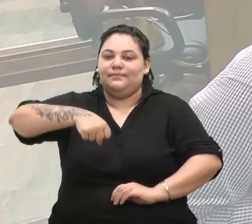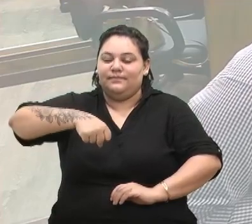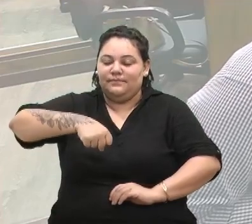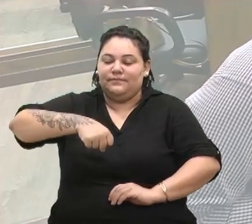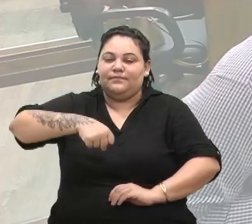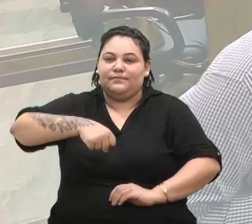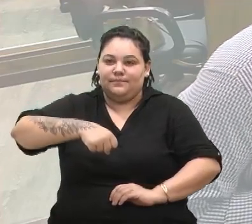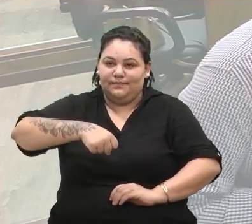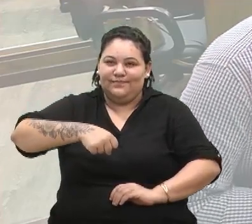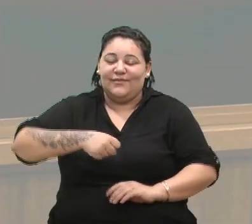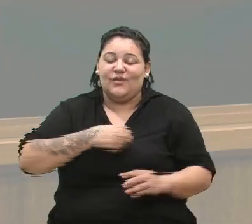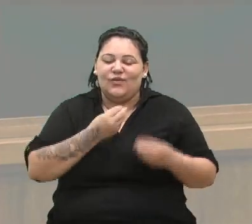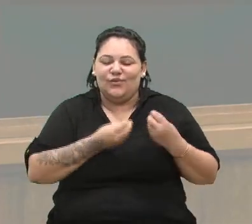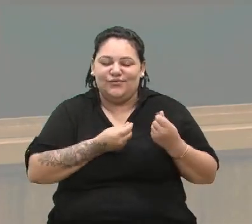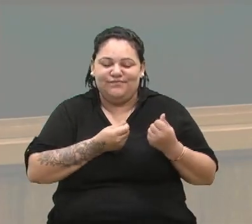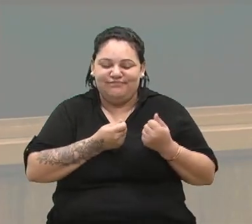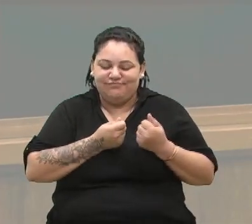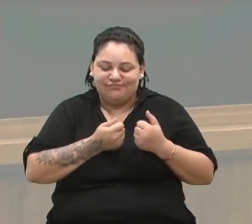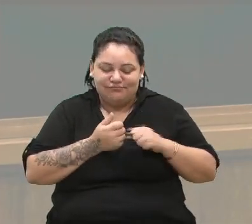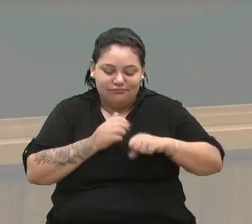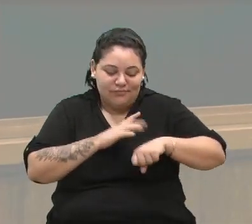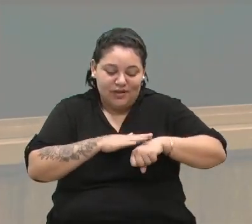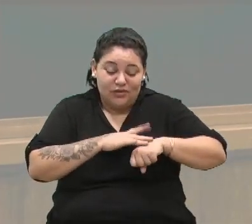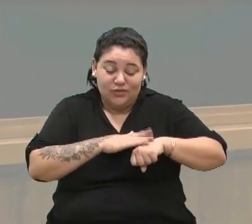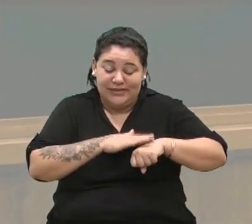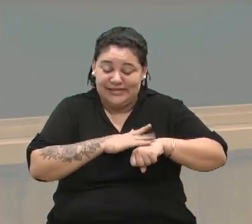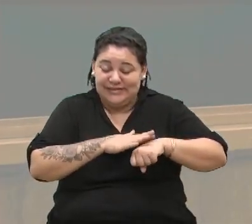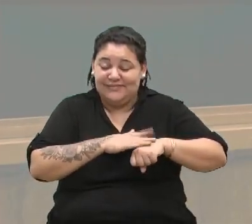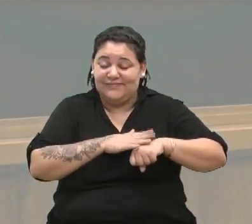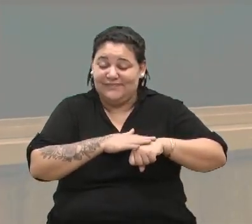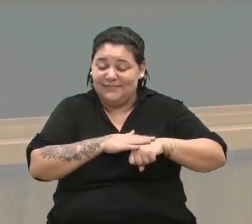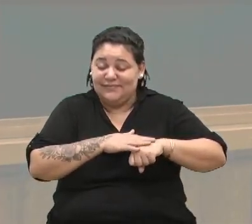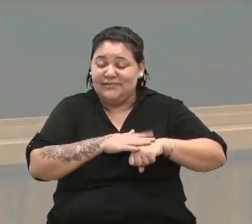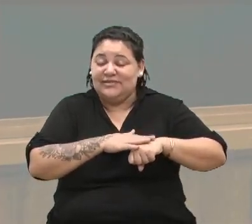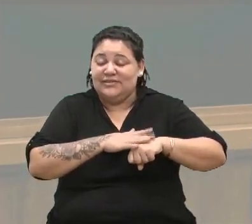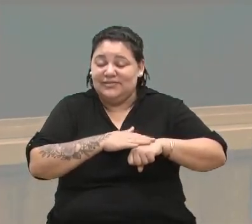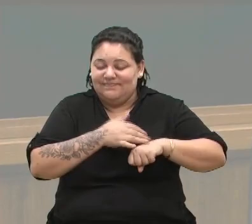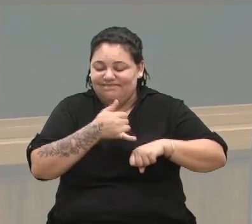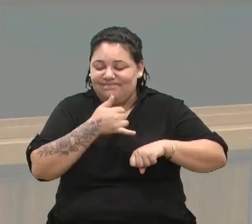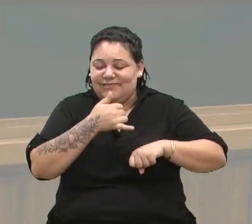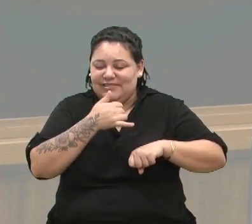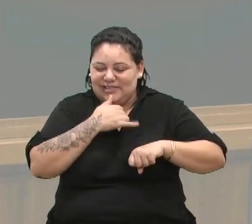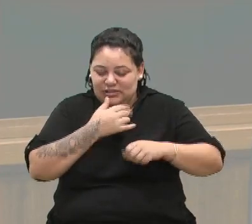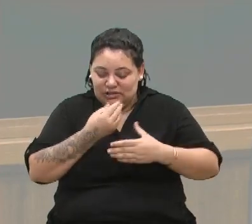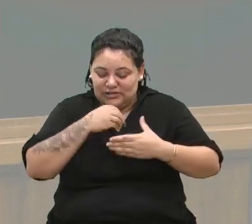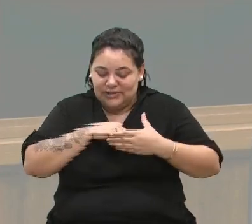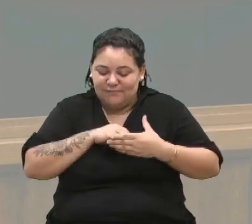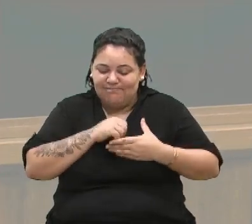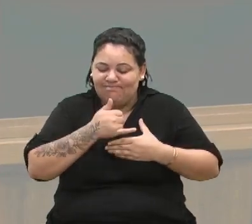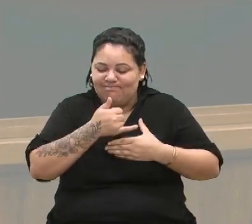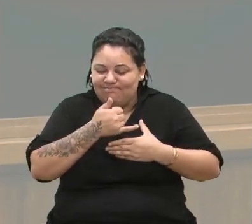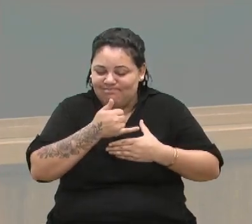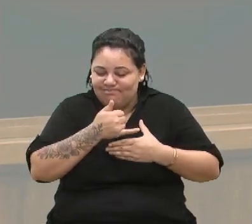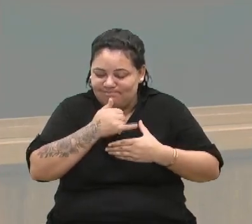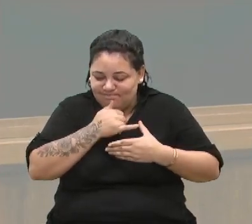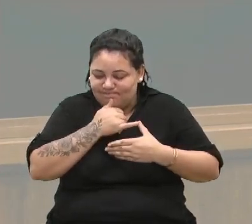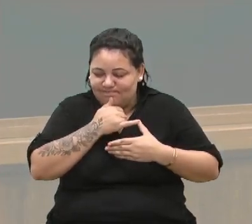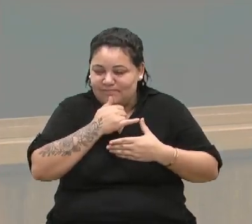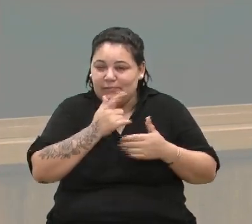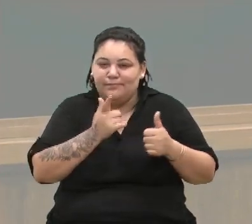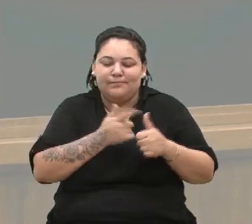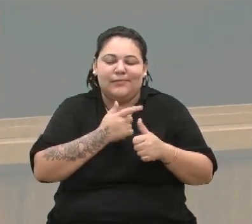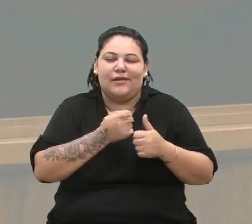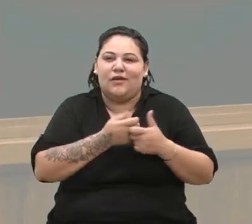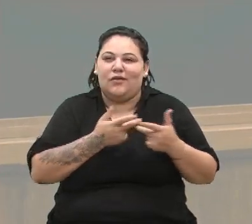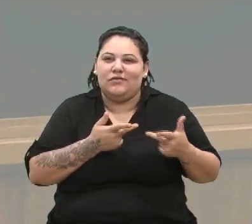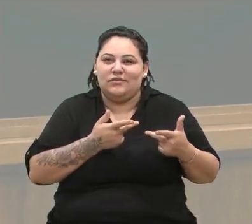uma doença dessas, tem abalado, inclusive, sua autoestima, né? E uma das primeiras coisas que as pessoas pensam